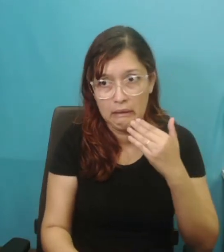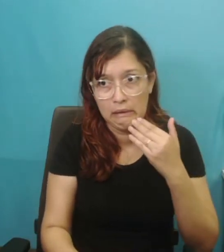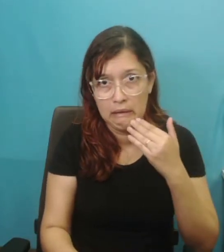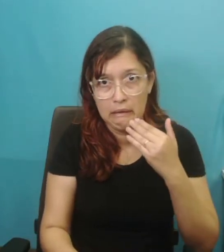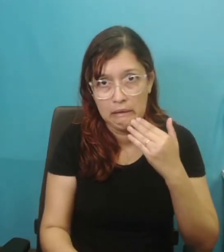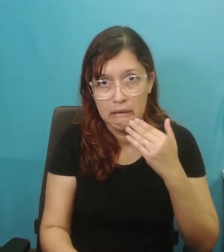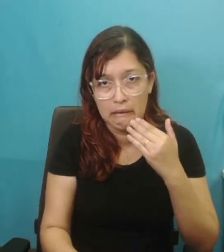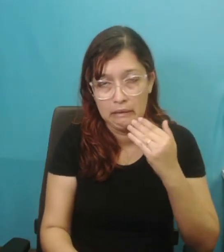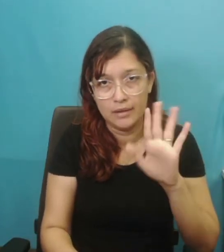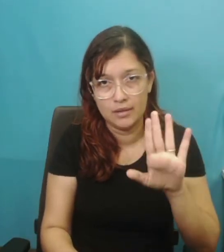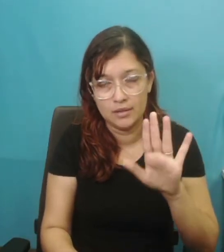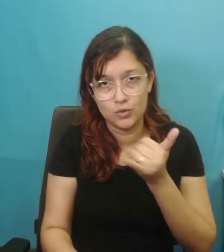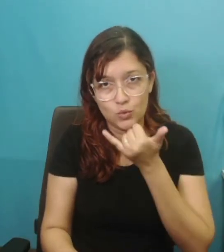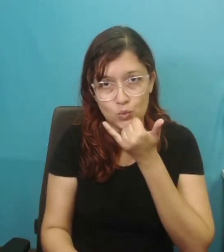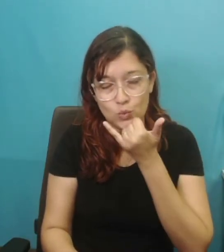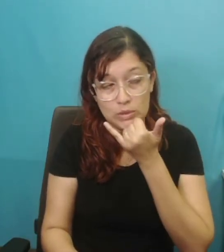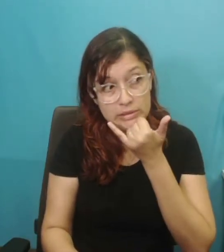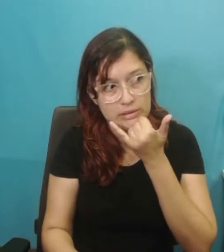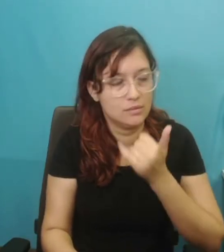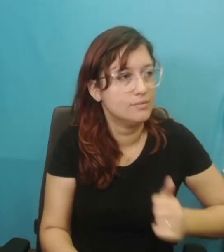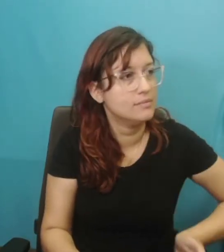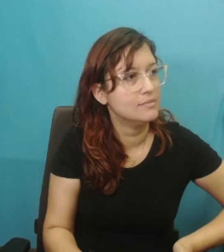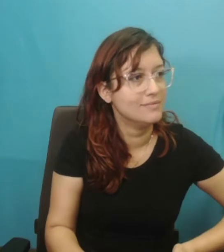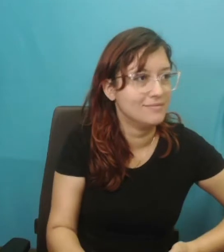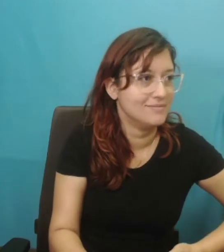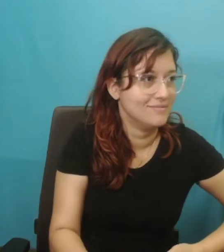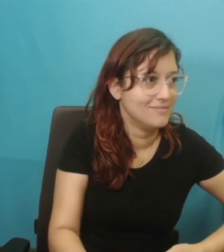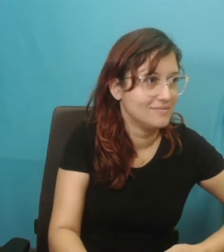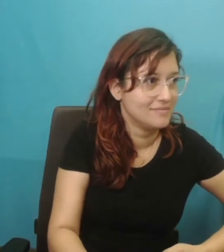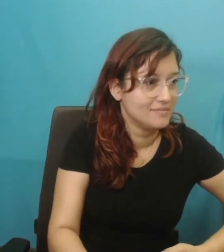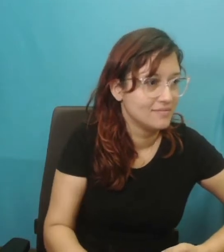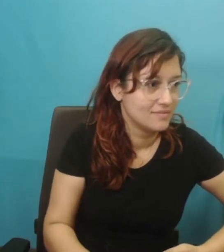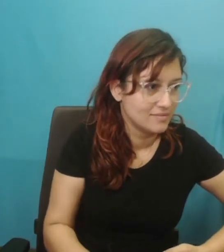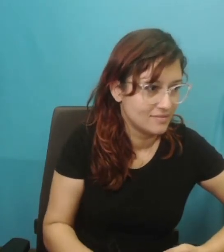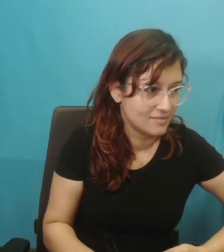Ai, como tá troncho. Desculpa aí.